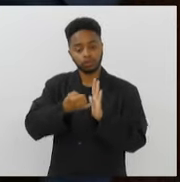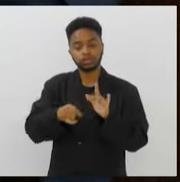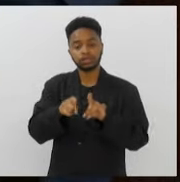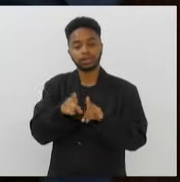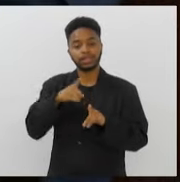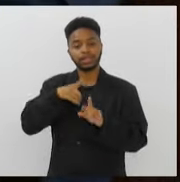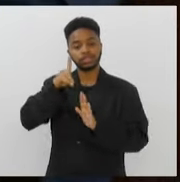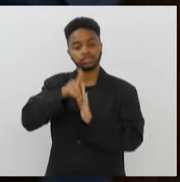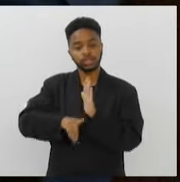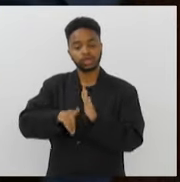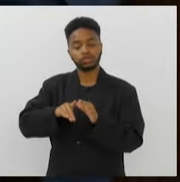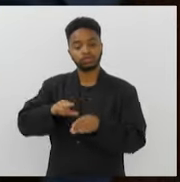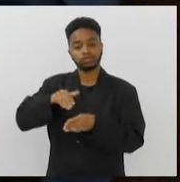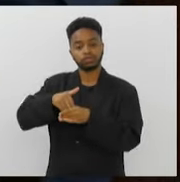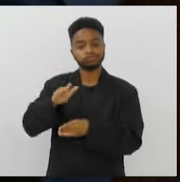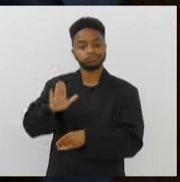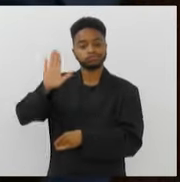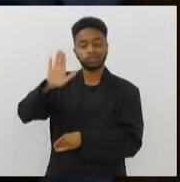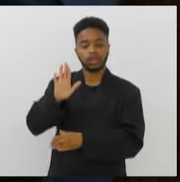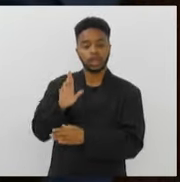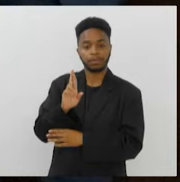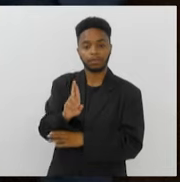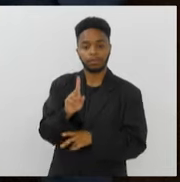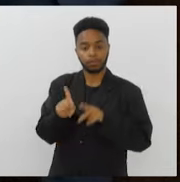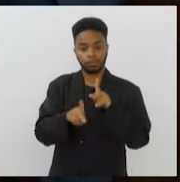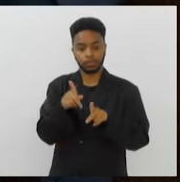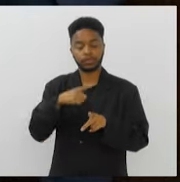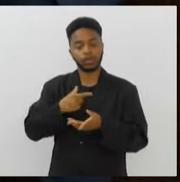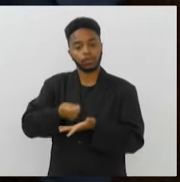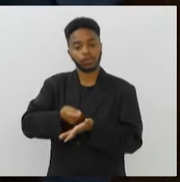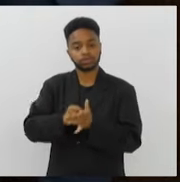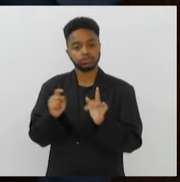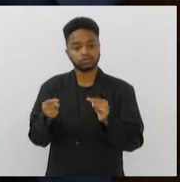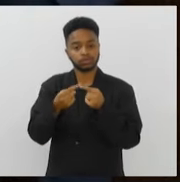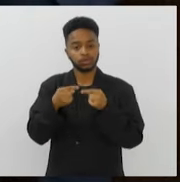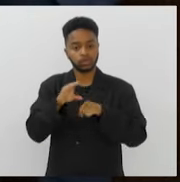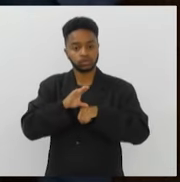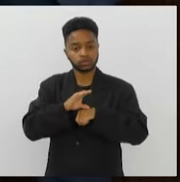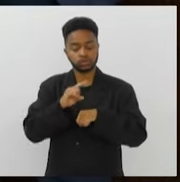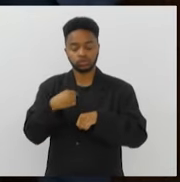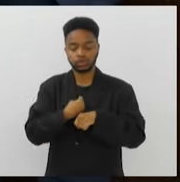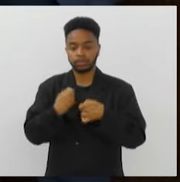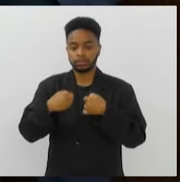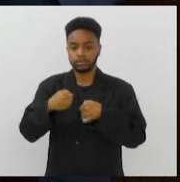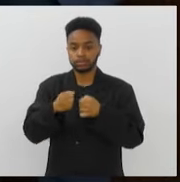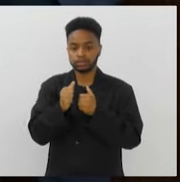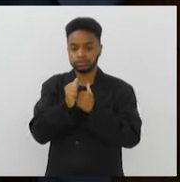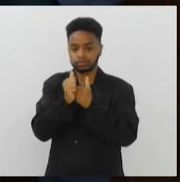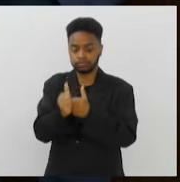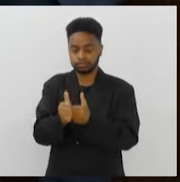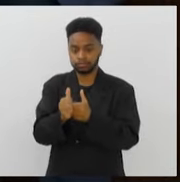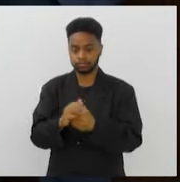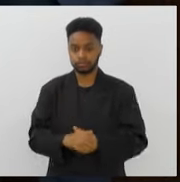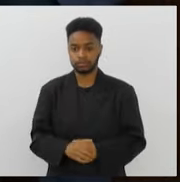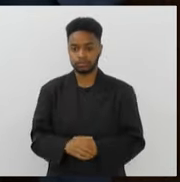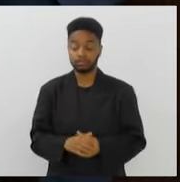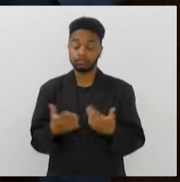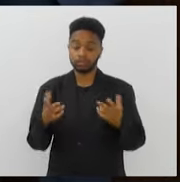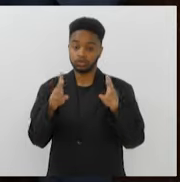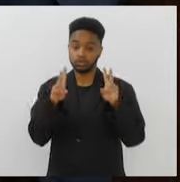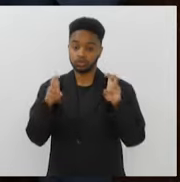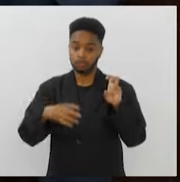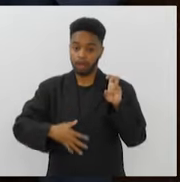representarmos o povo e temos obrigações constitucionais que devemos seguir. No caso do